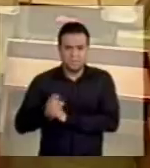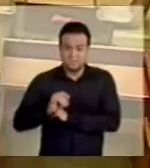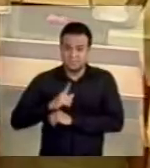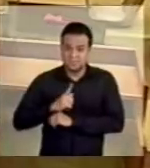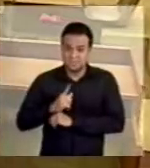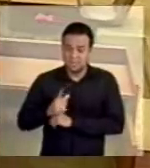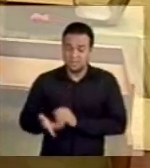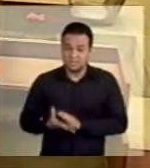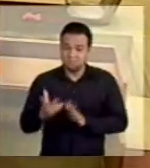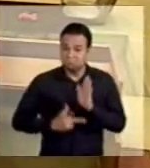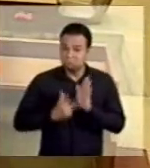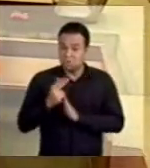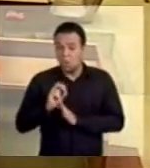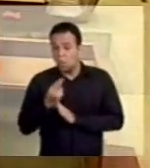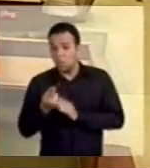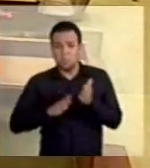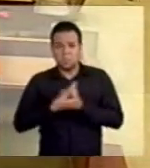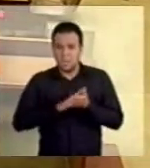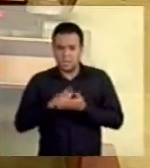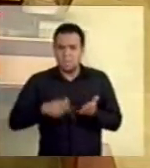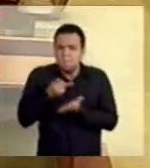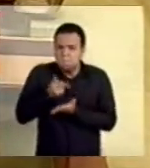do procedimento cirúrgico de